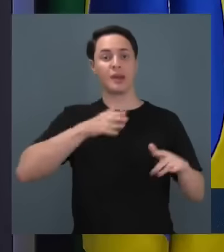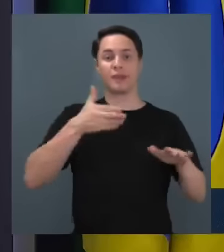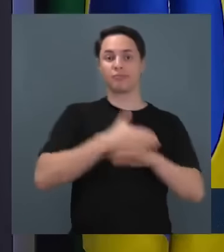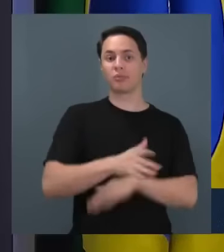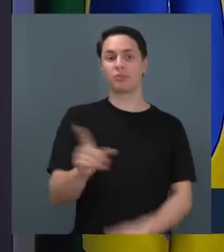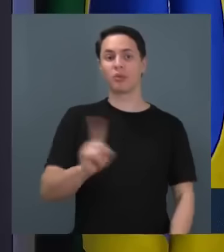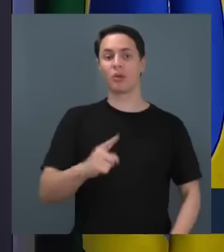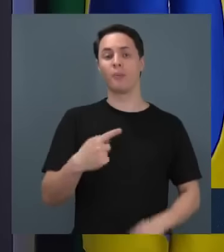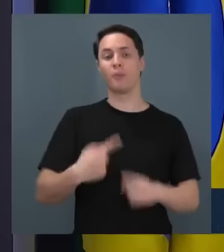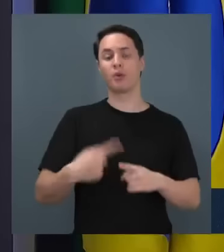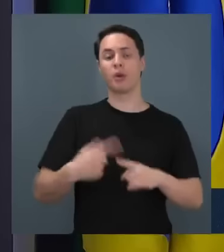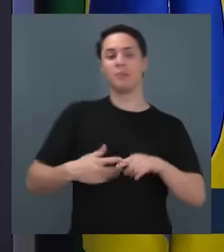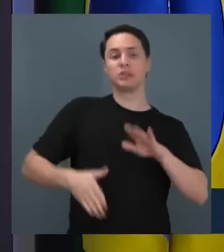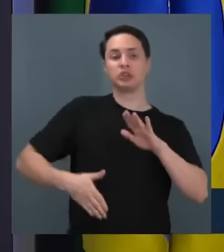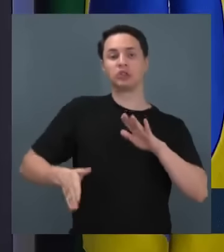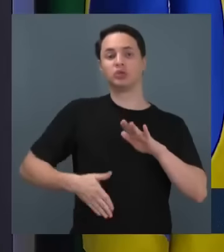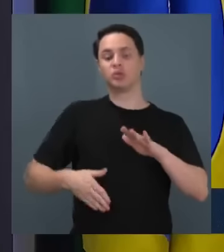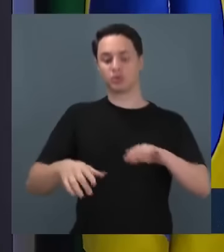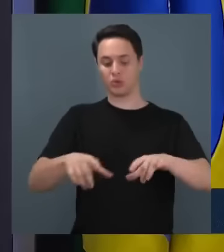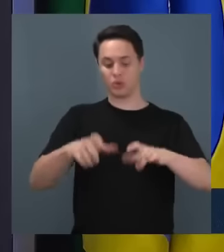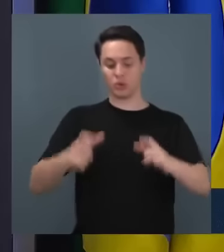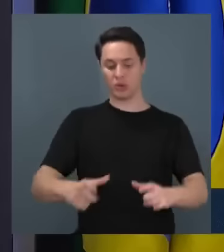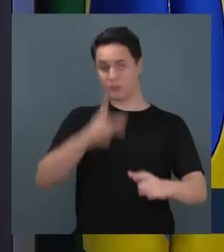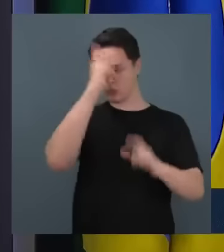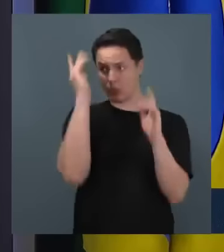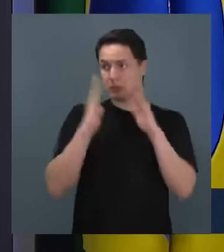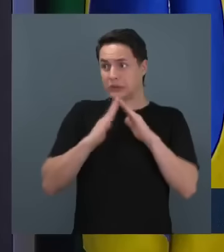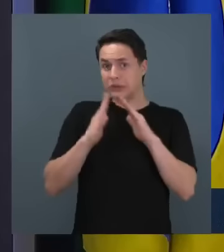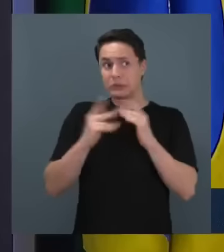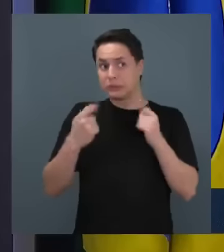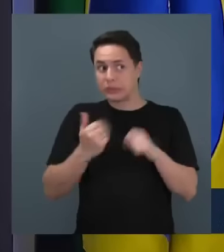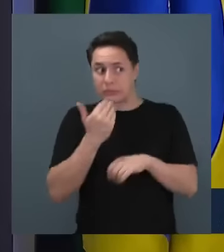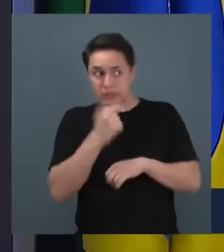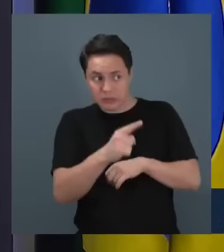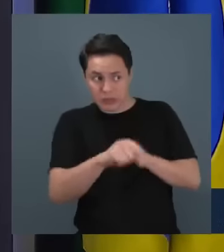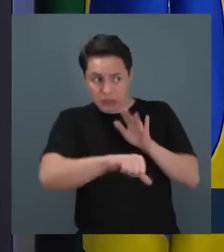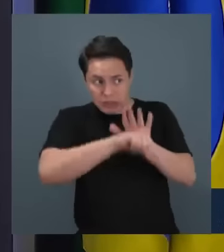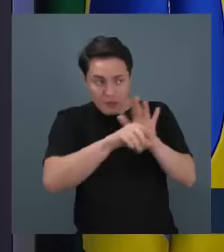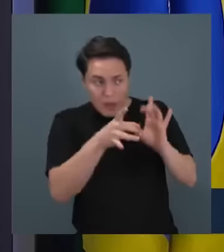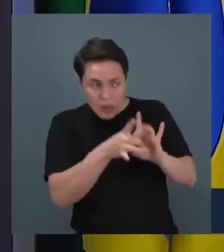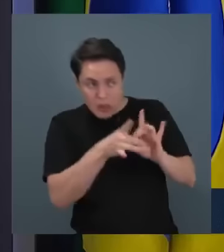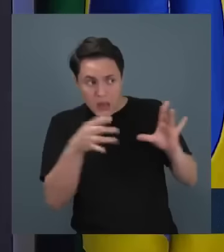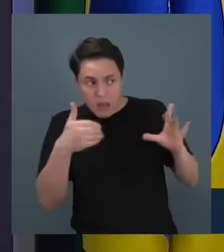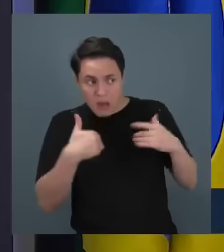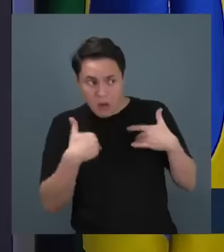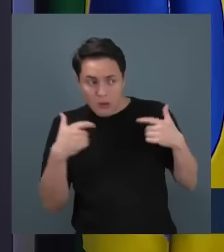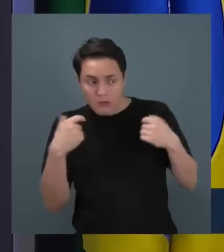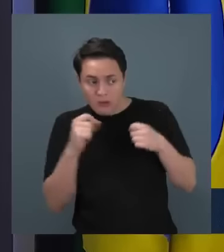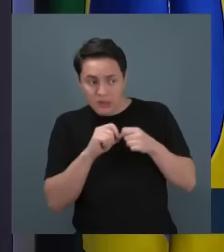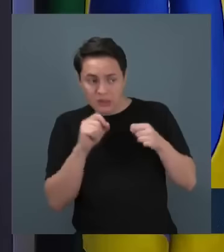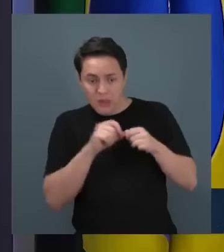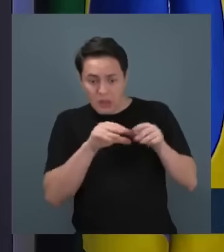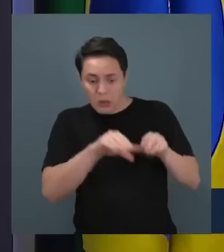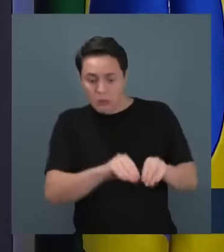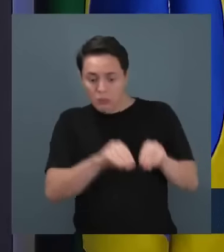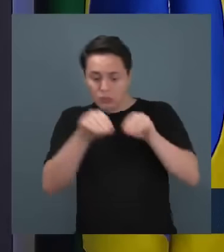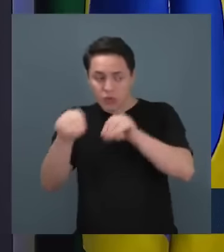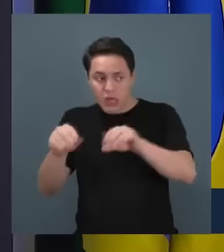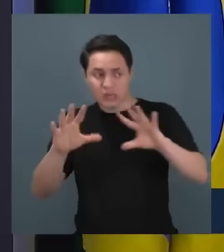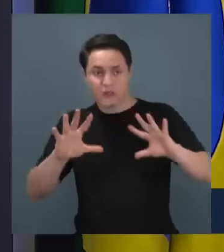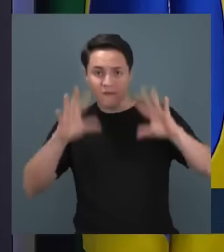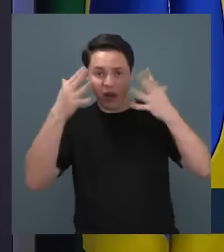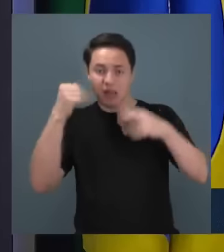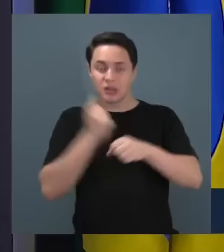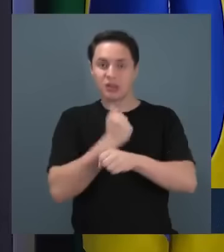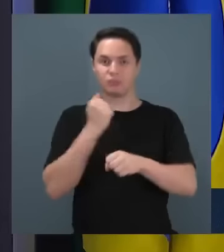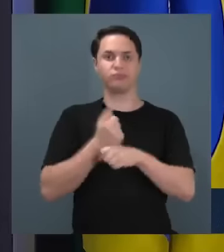quarteirões onde moradores são obrigados a pedir autorização do crime para realizar mudanças, festas,